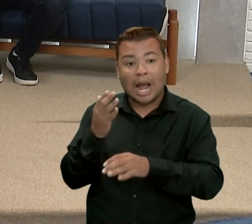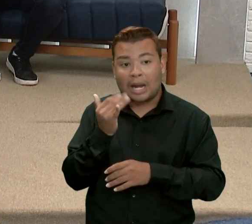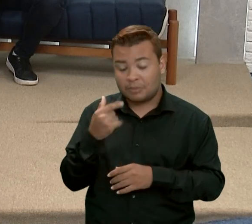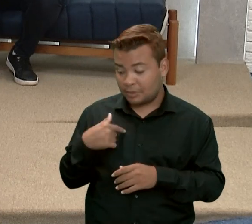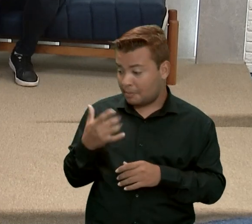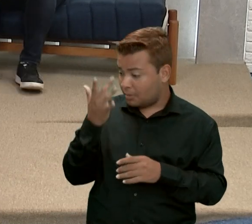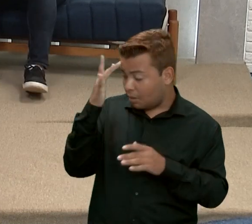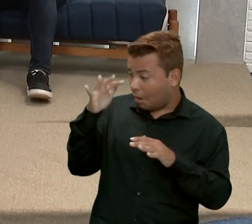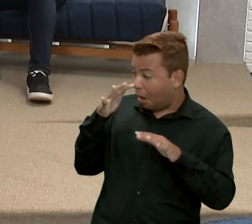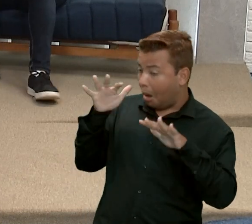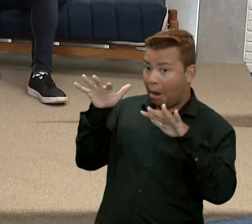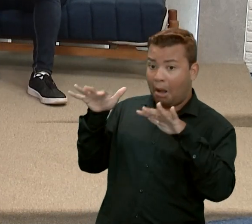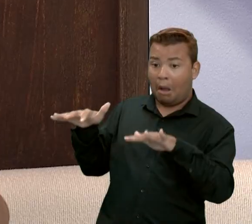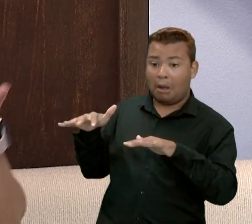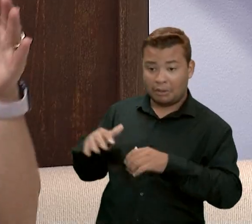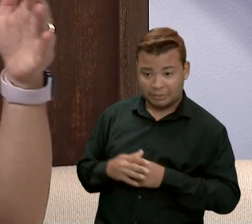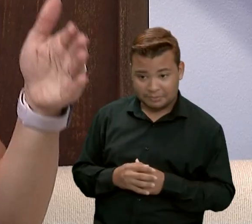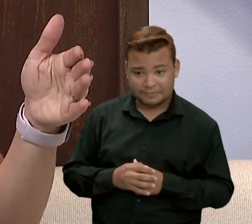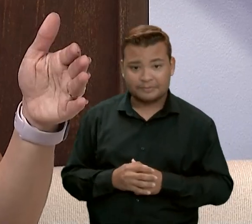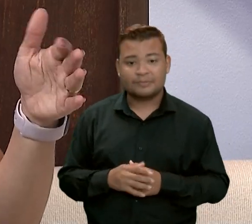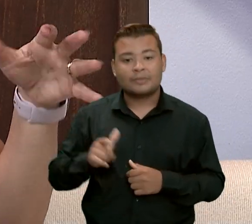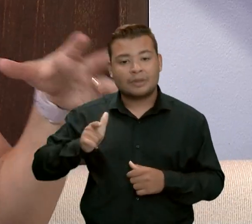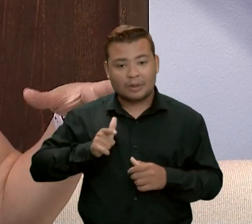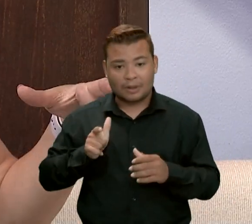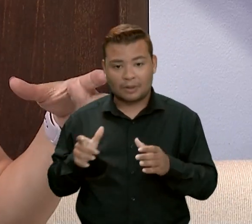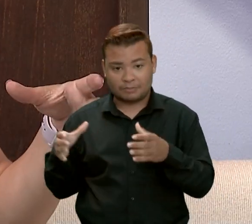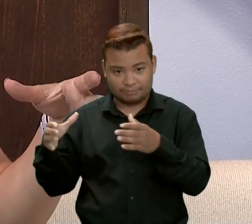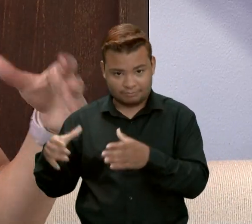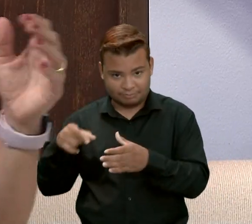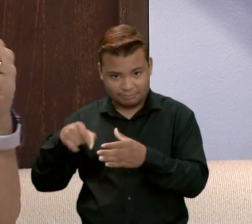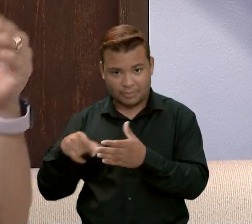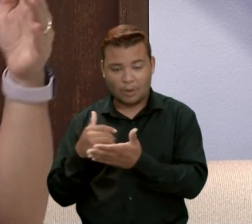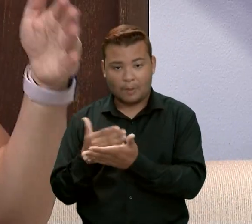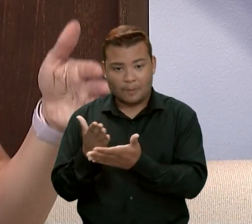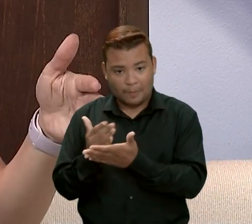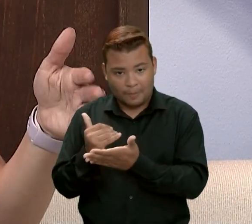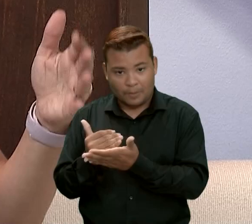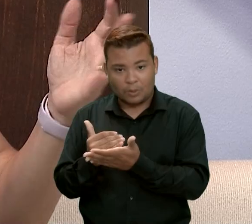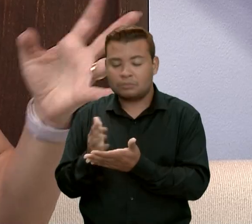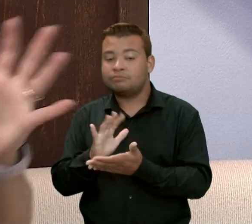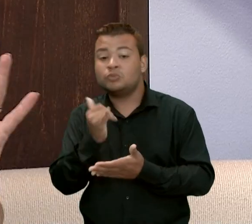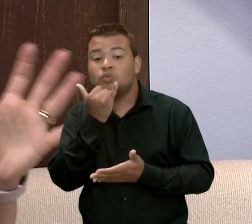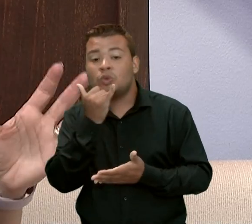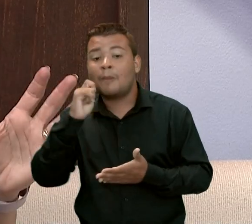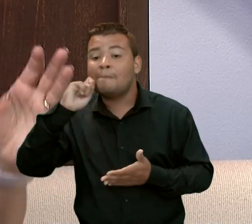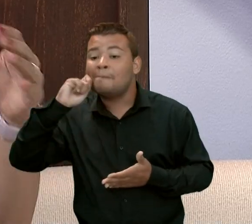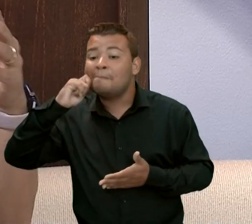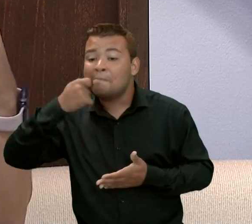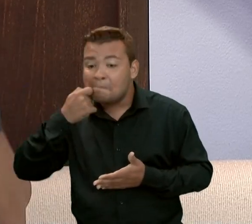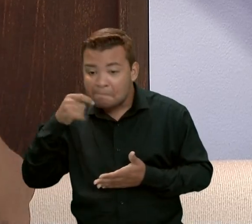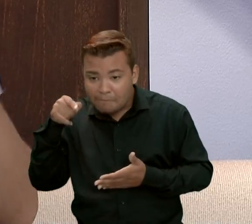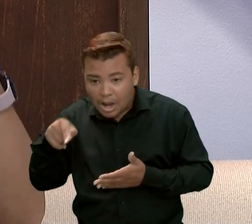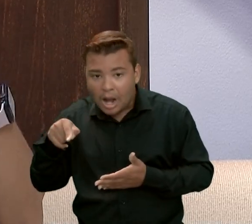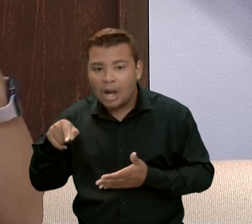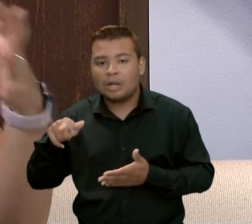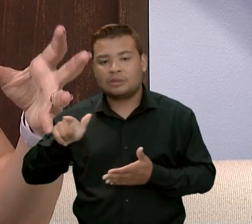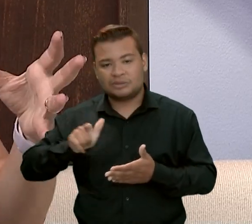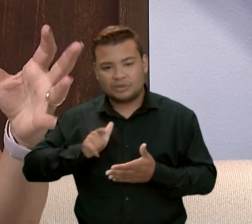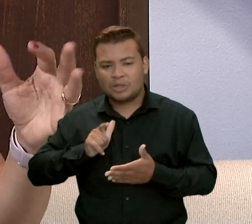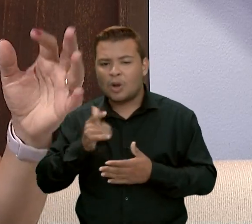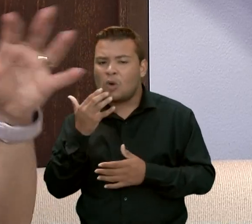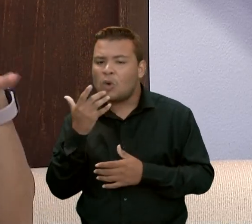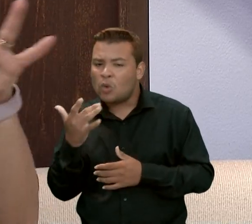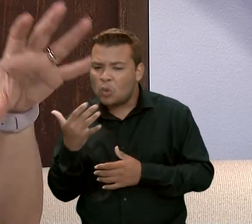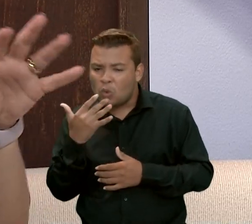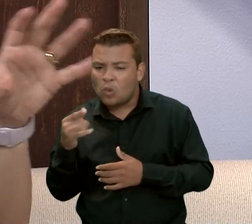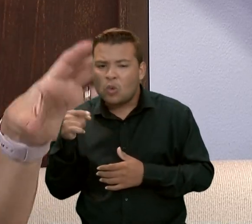As pessoas chegavam e a gente fez um bolo com a farinha, um pão australiano, que tem aquela coloração